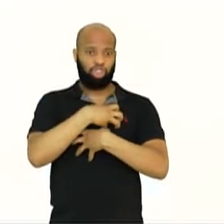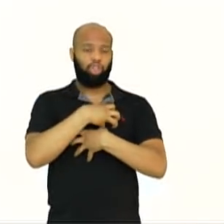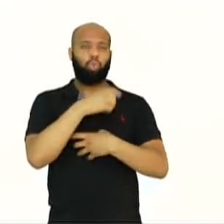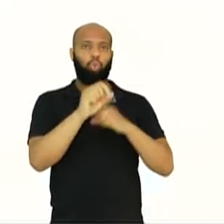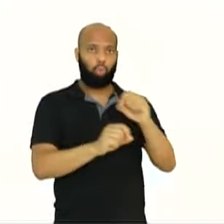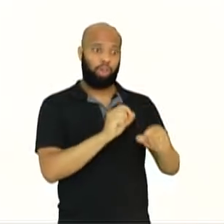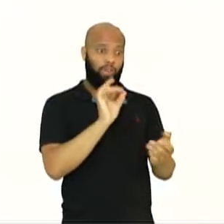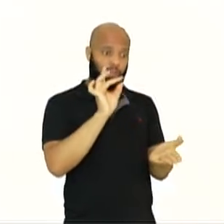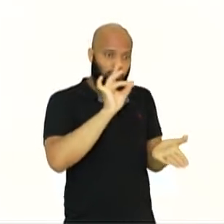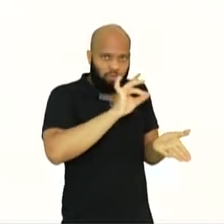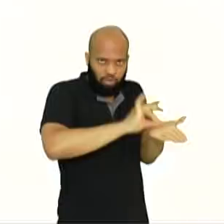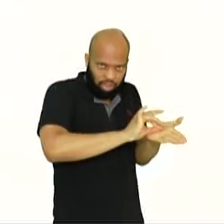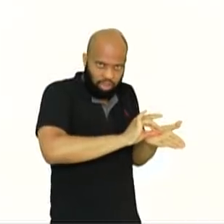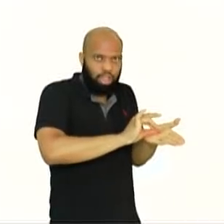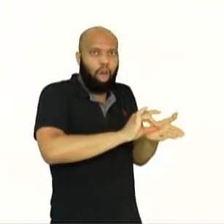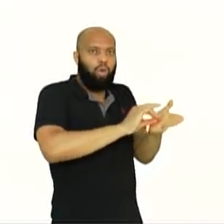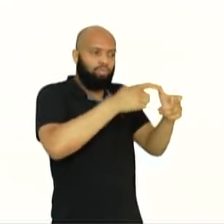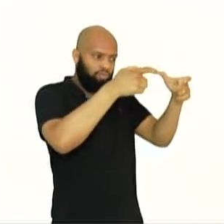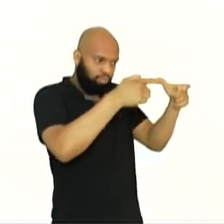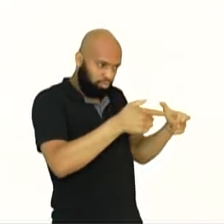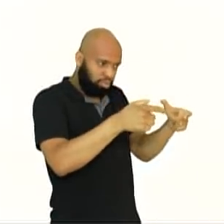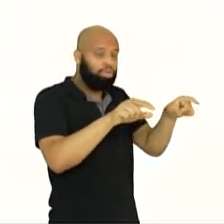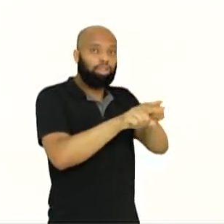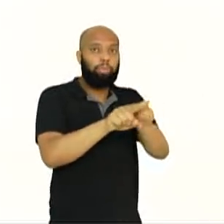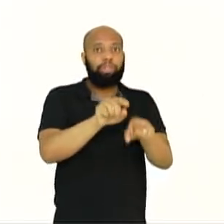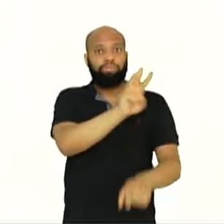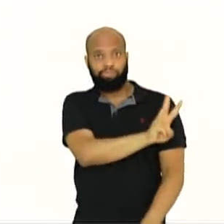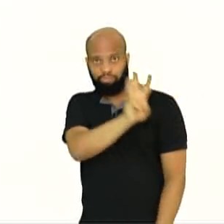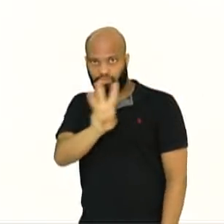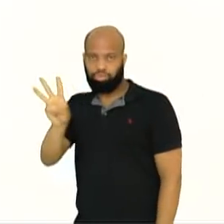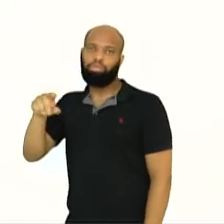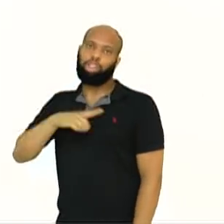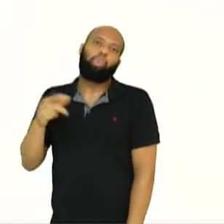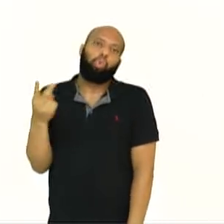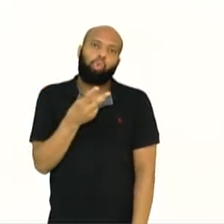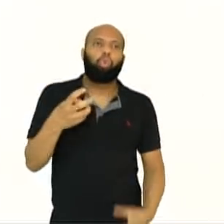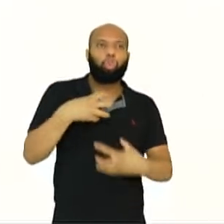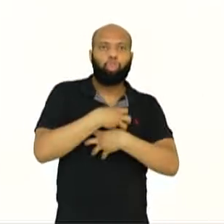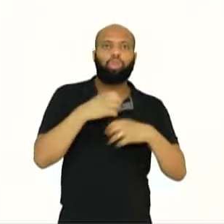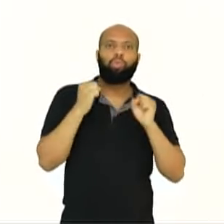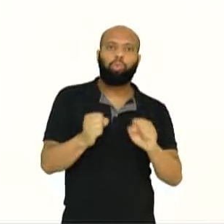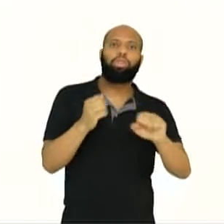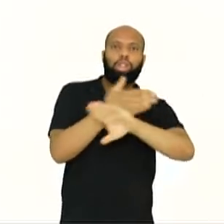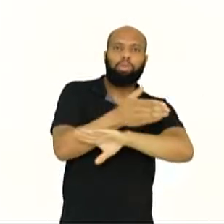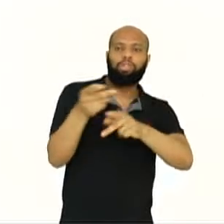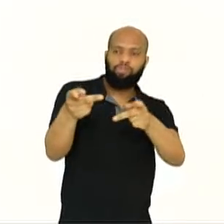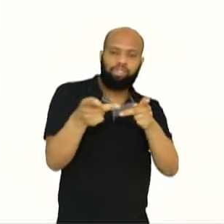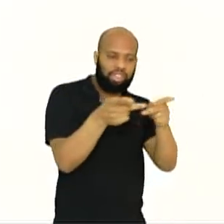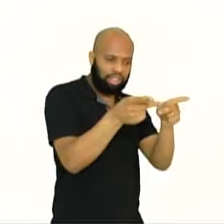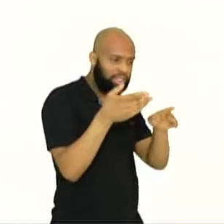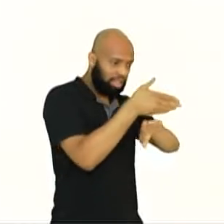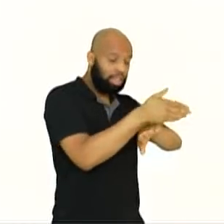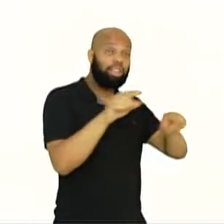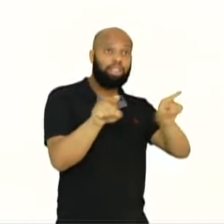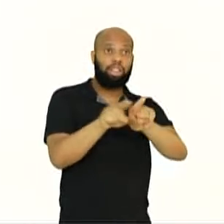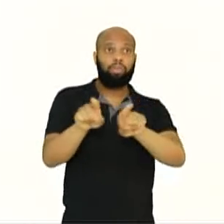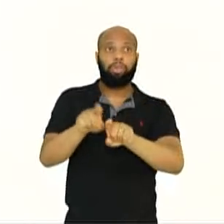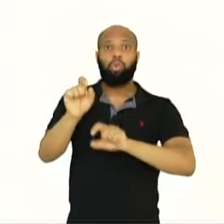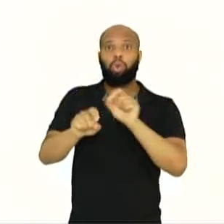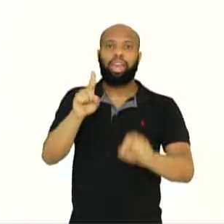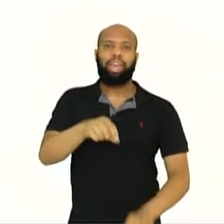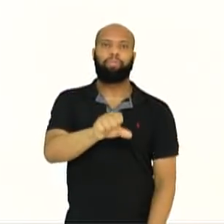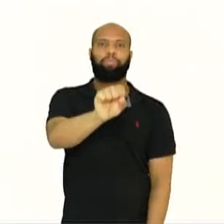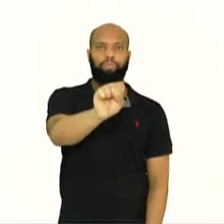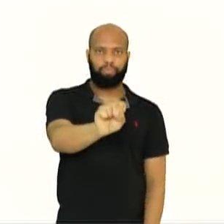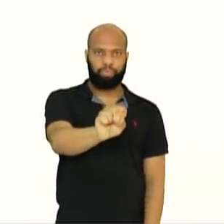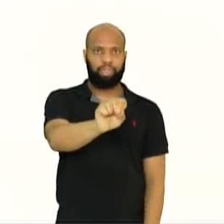fanpage, o site, ele é um web museu, e ele tem um museu físico, né, onde você pode visitar. E tem os chamados